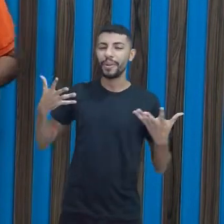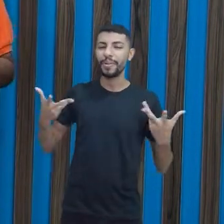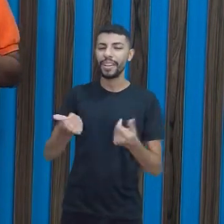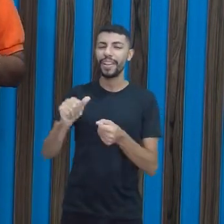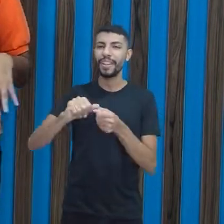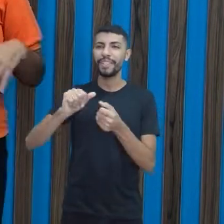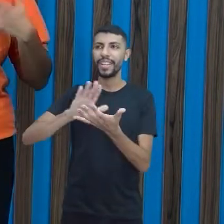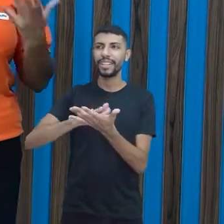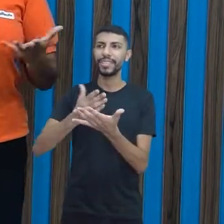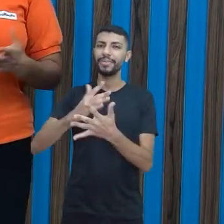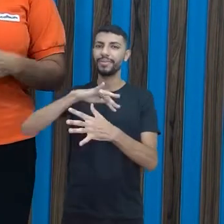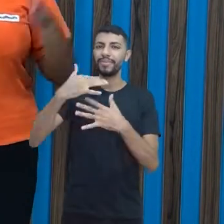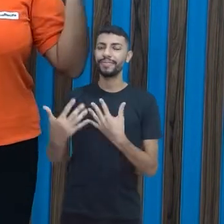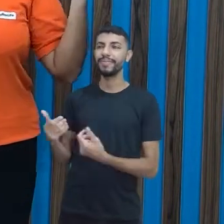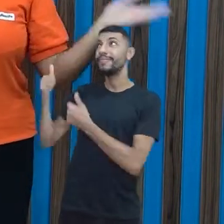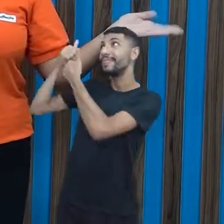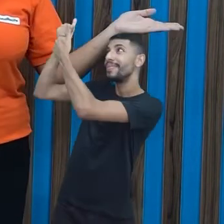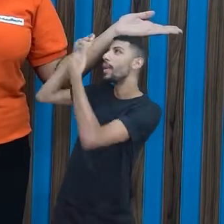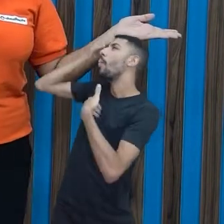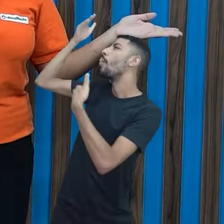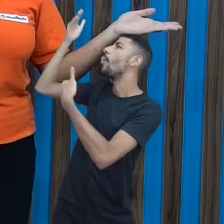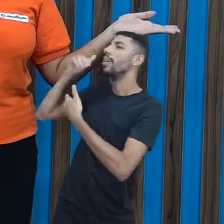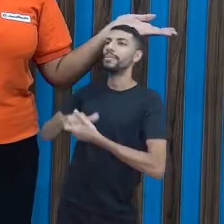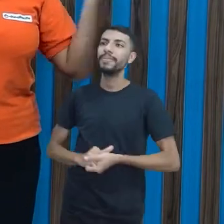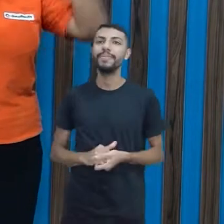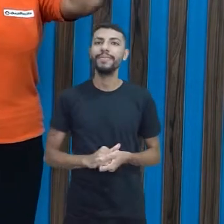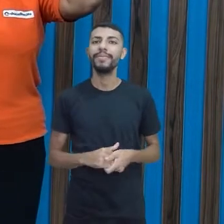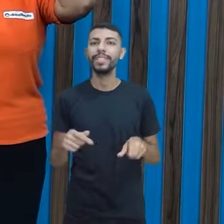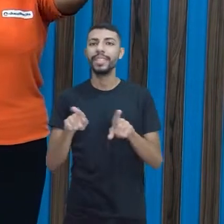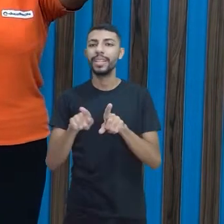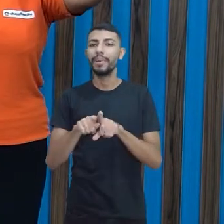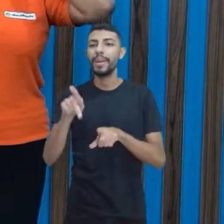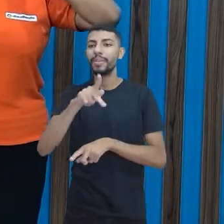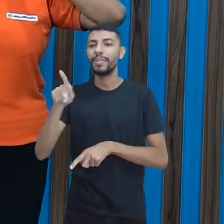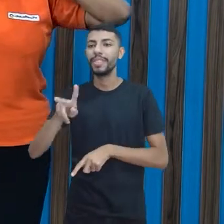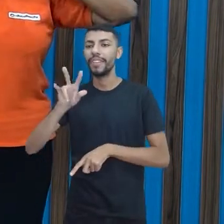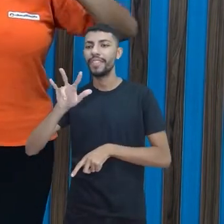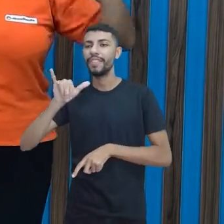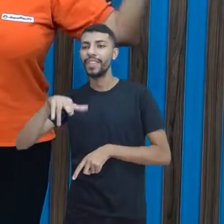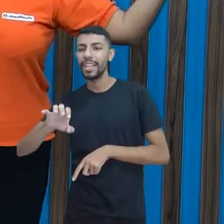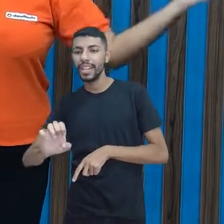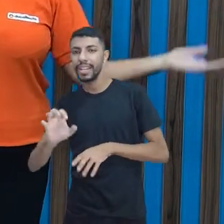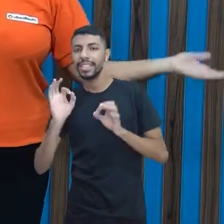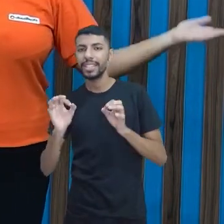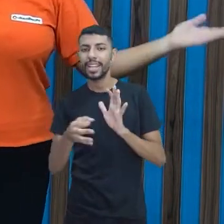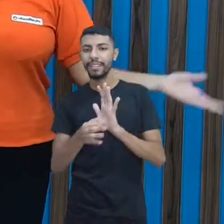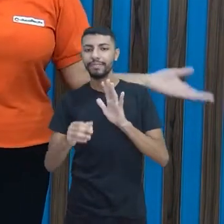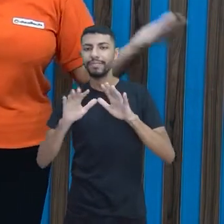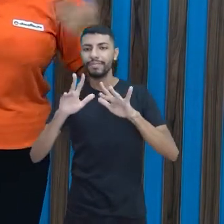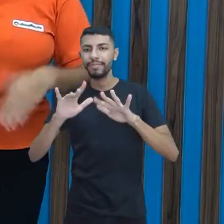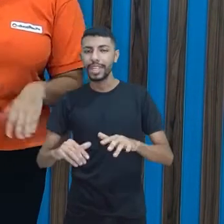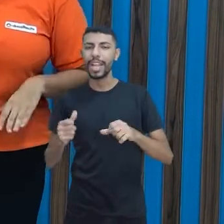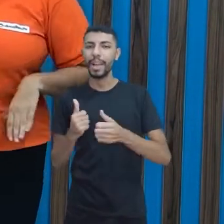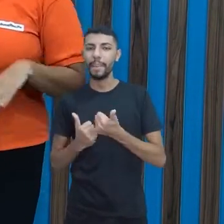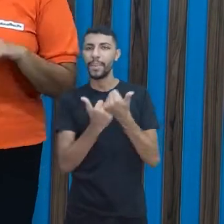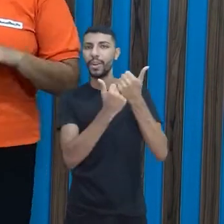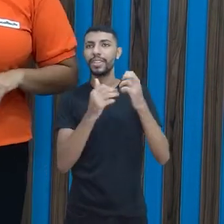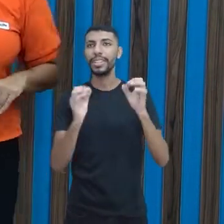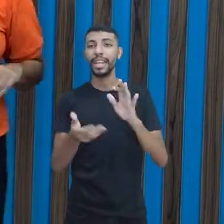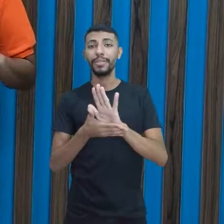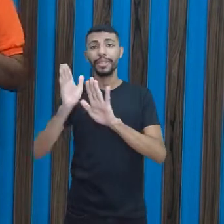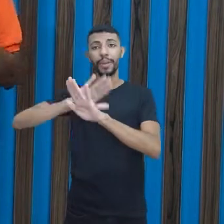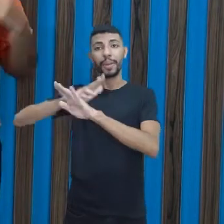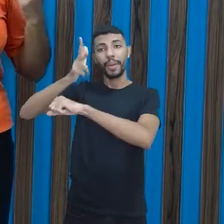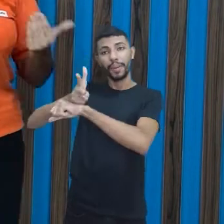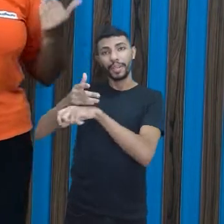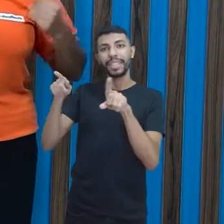a nossa tradução, a professora Viviane pelo suporte maravilhoso no chat e a produção que permite que essas aulas cheguem até